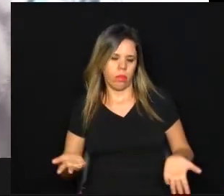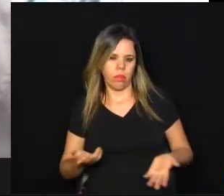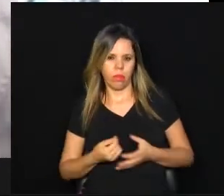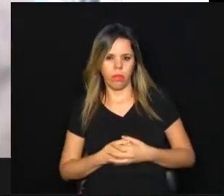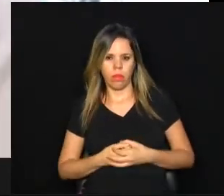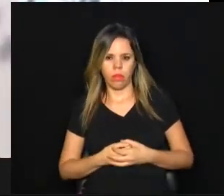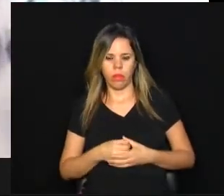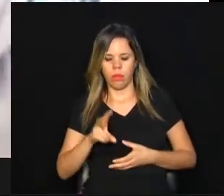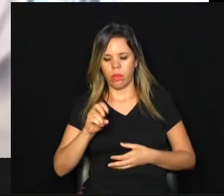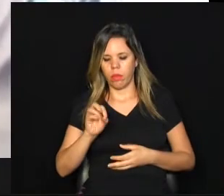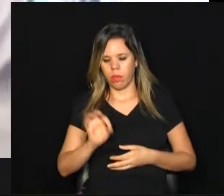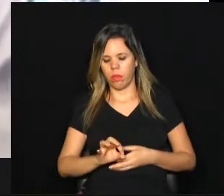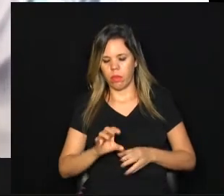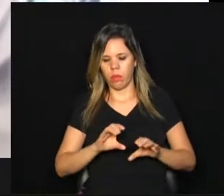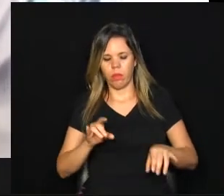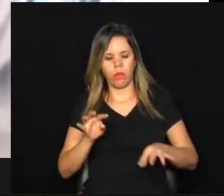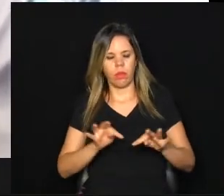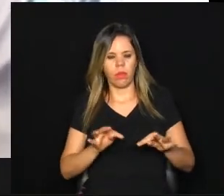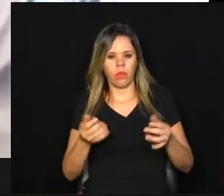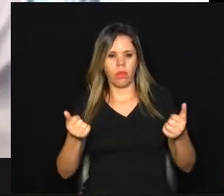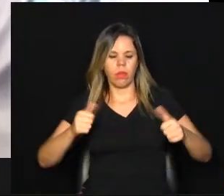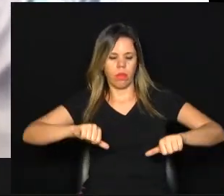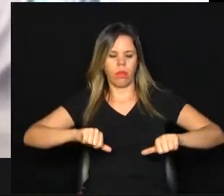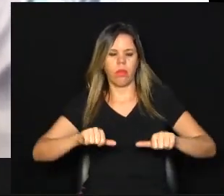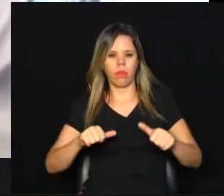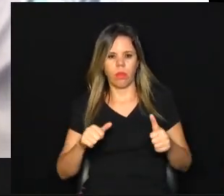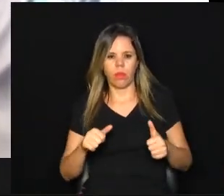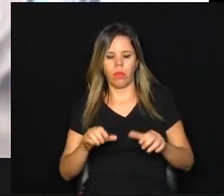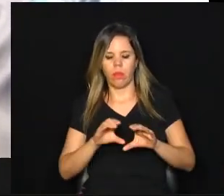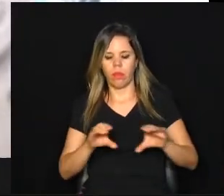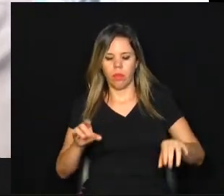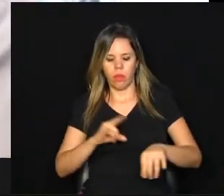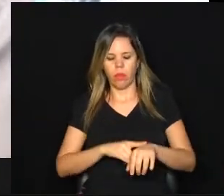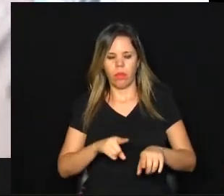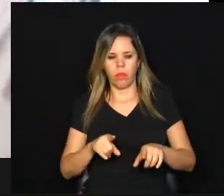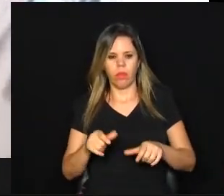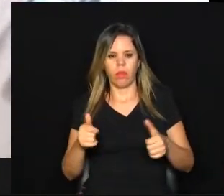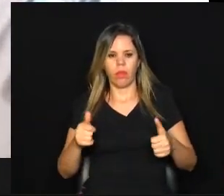e 50% de esgoto, então é muito pior a questão da rede de esgoto, né?